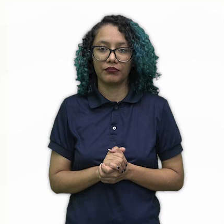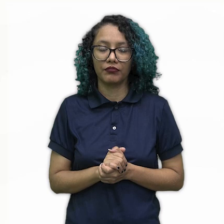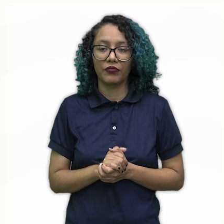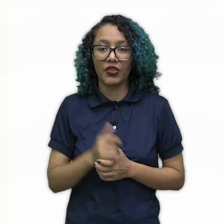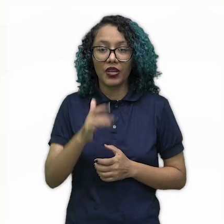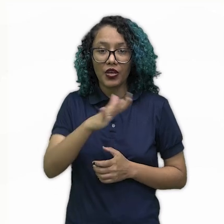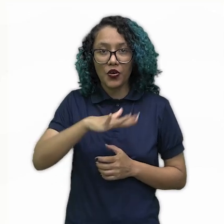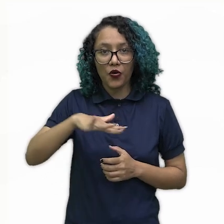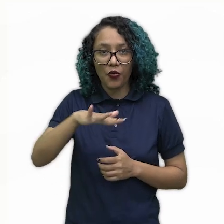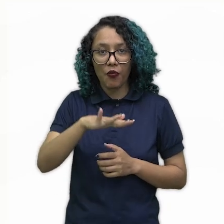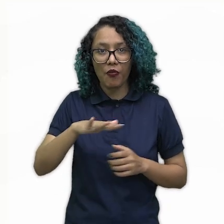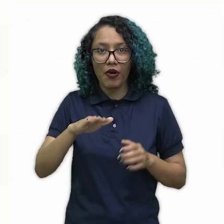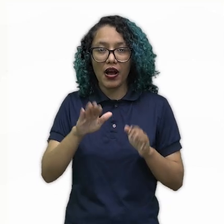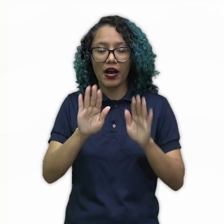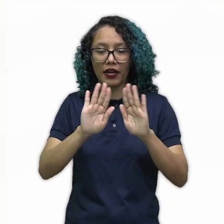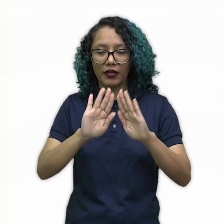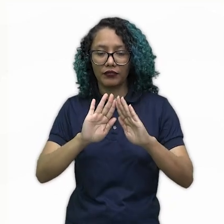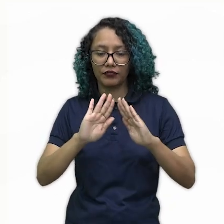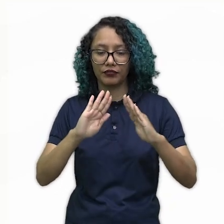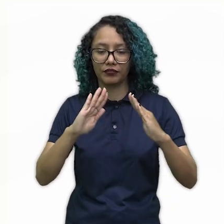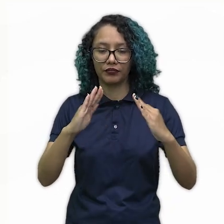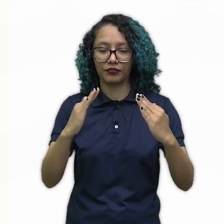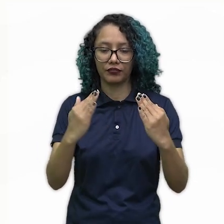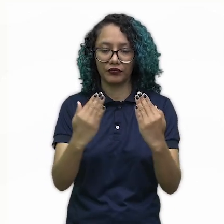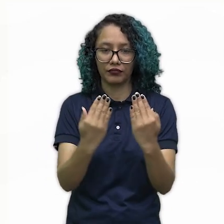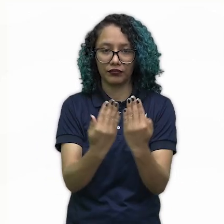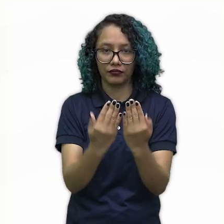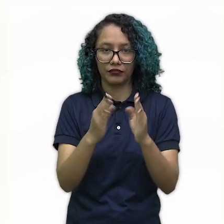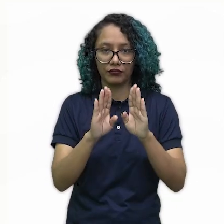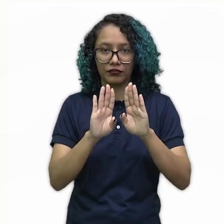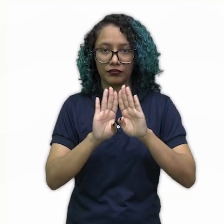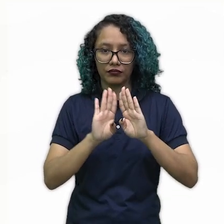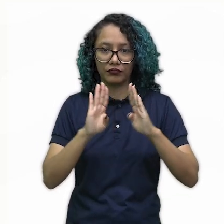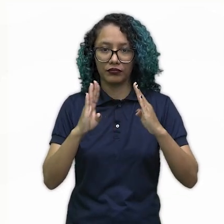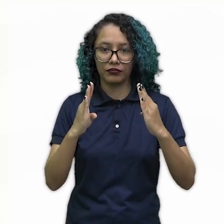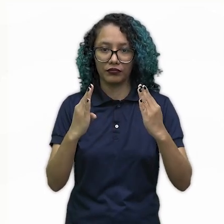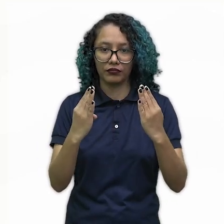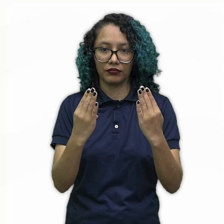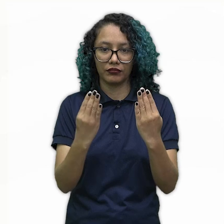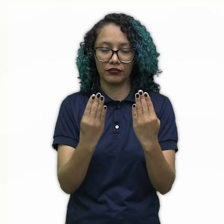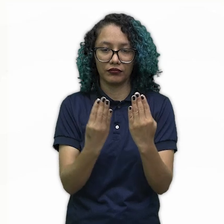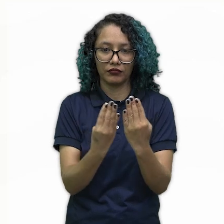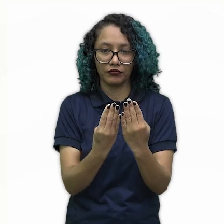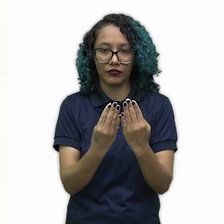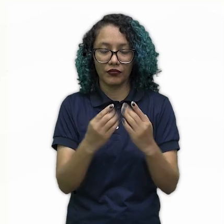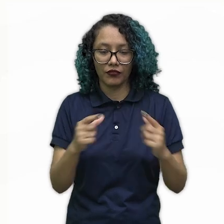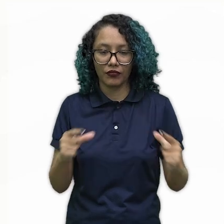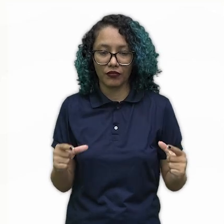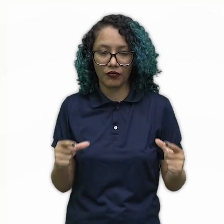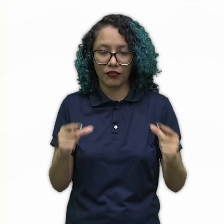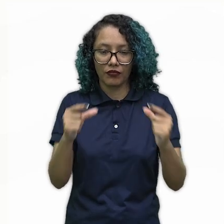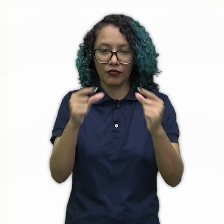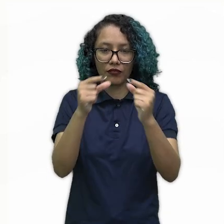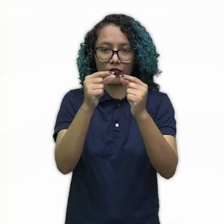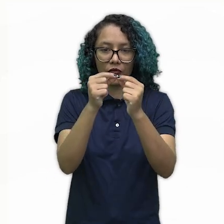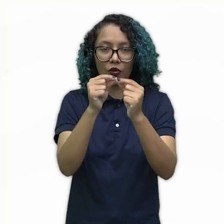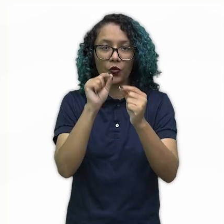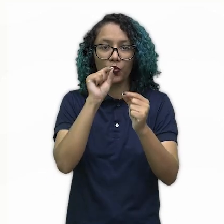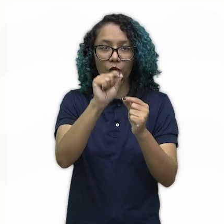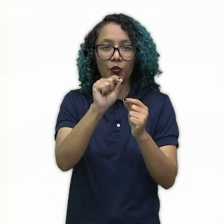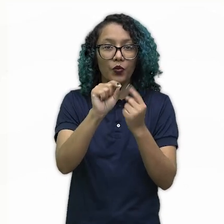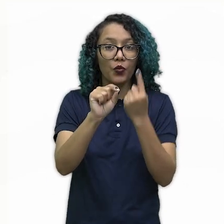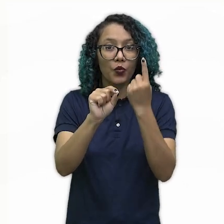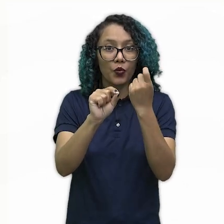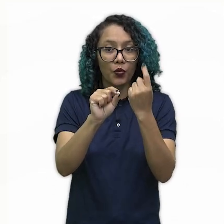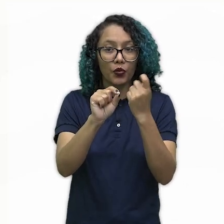E uma superfície lateral curva que se encontra em um único ponto chamado vértice. Então aqui